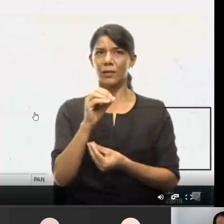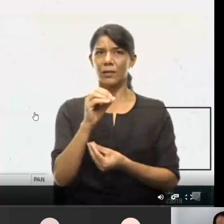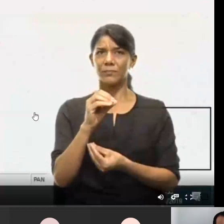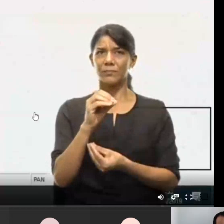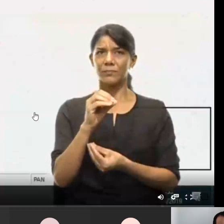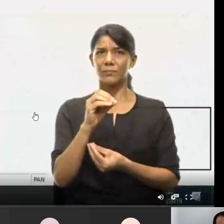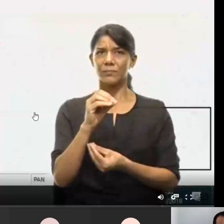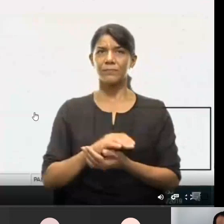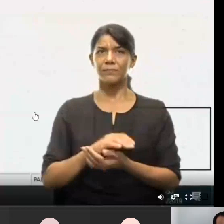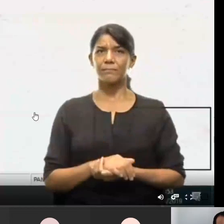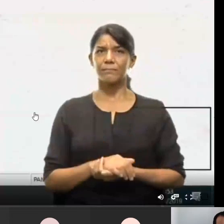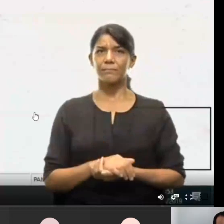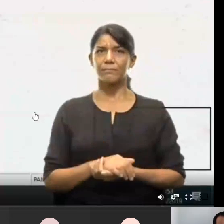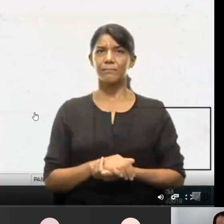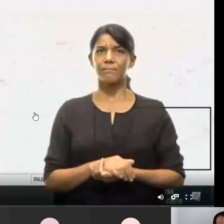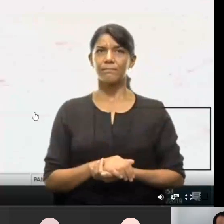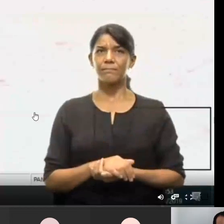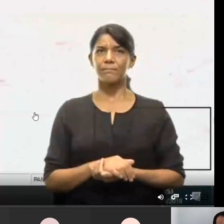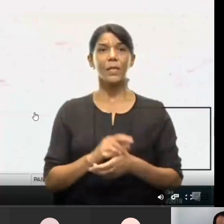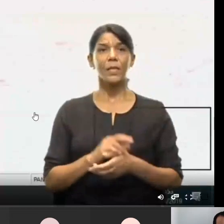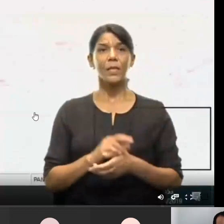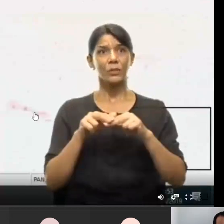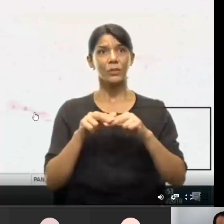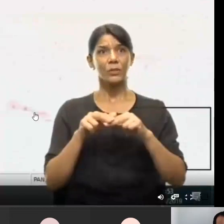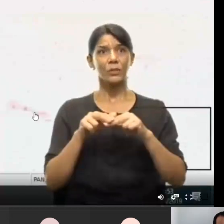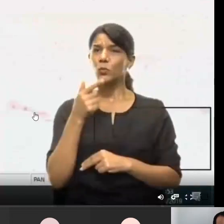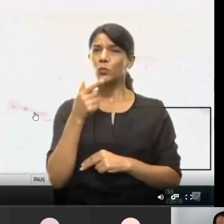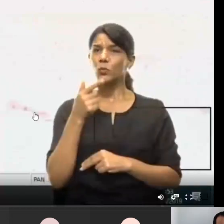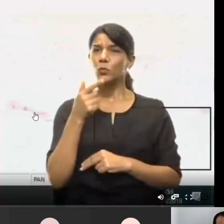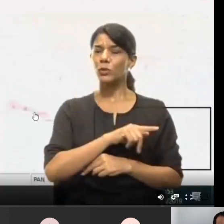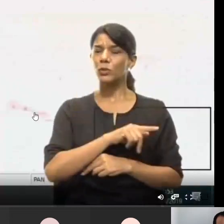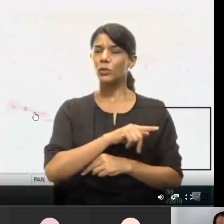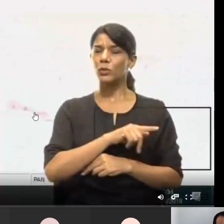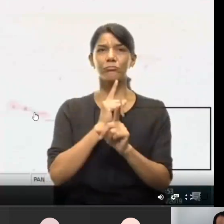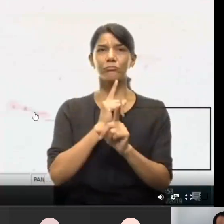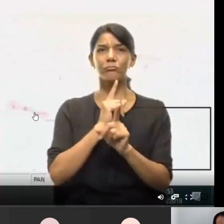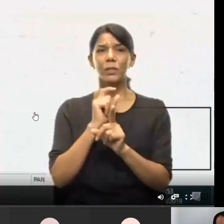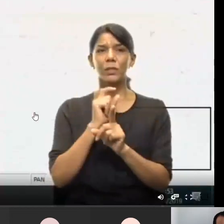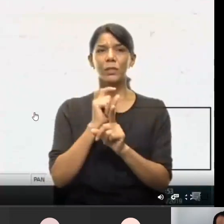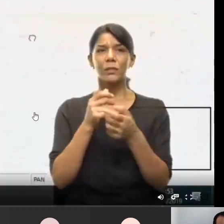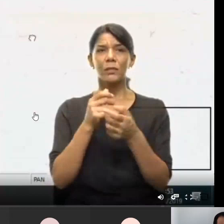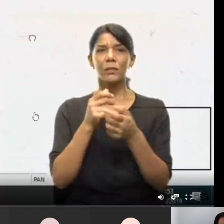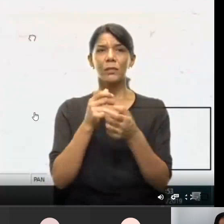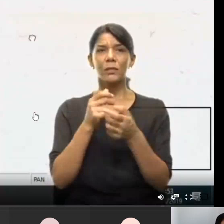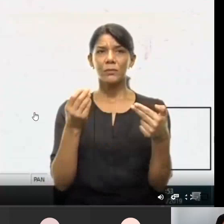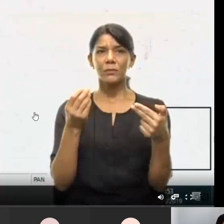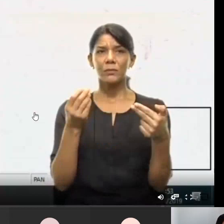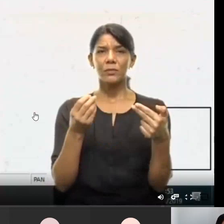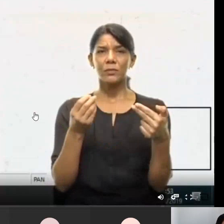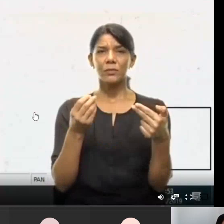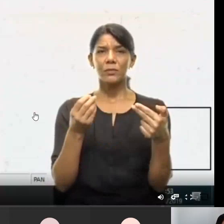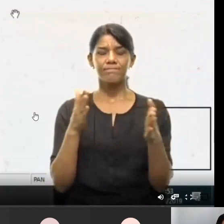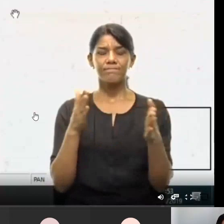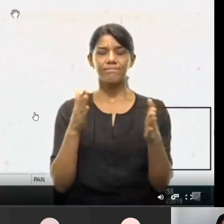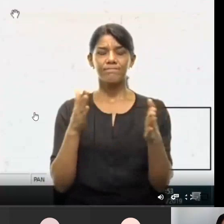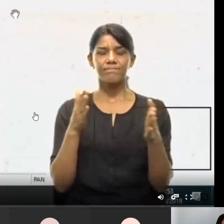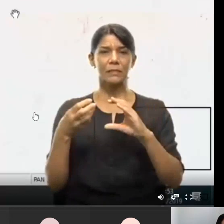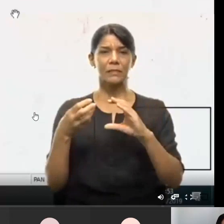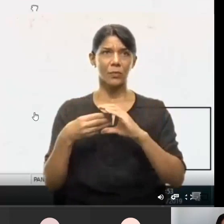hematoxilina eosina. Então é por isso que nós não conseguimos identificar a questão de delimitação